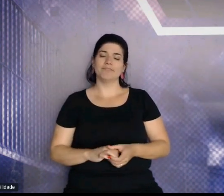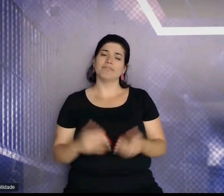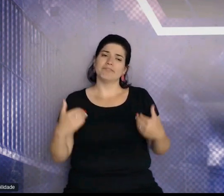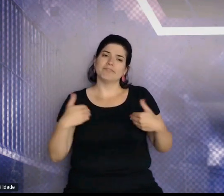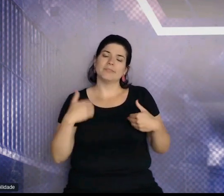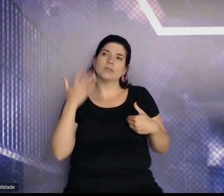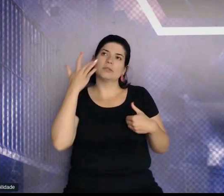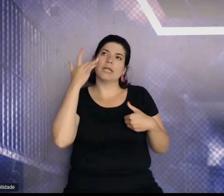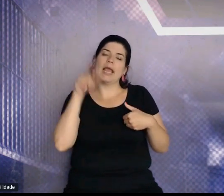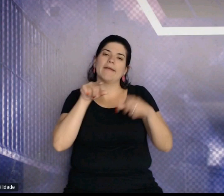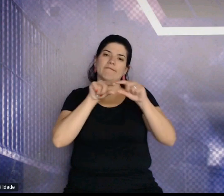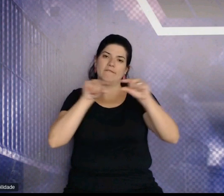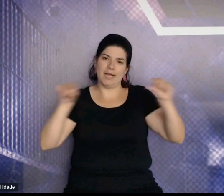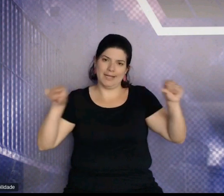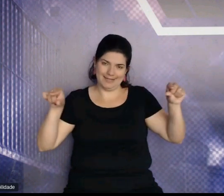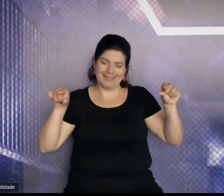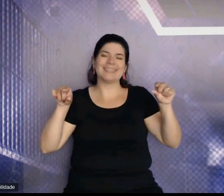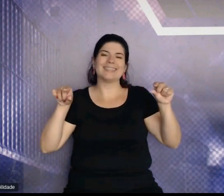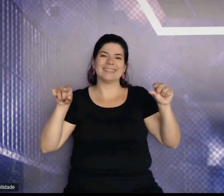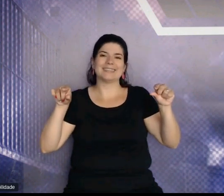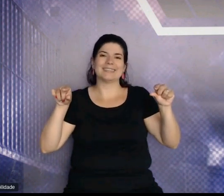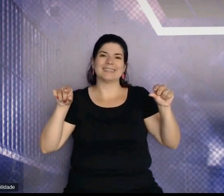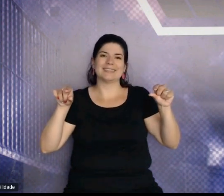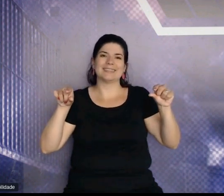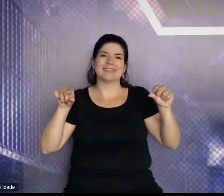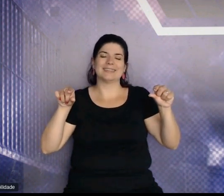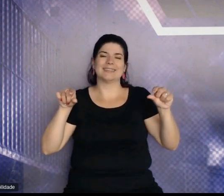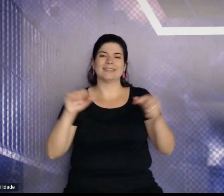uma frase do François